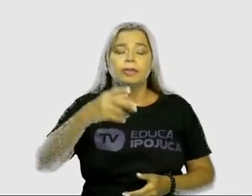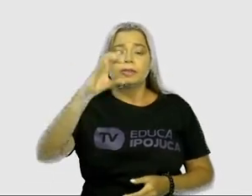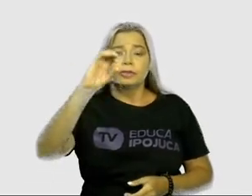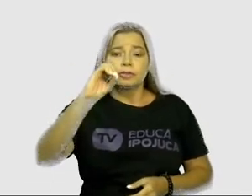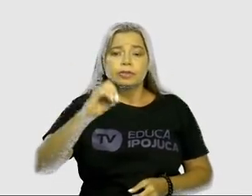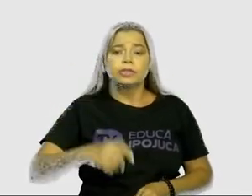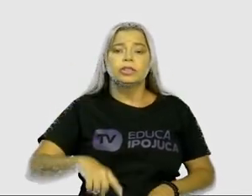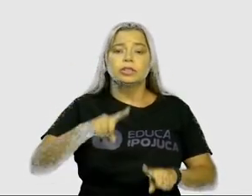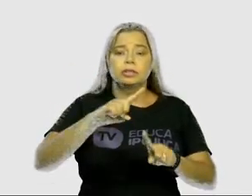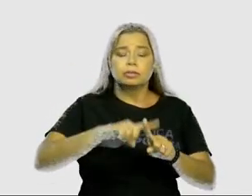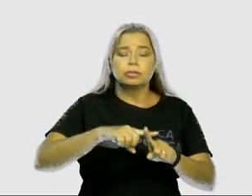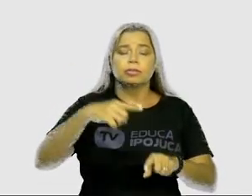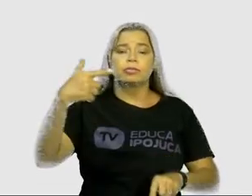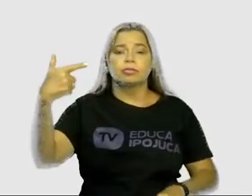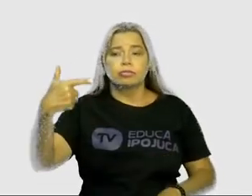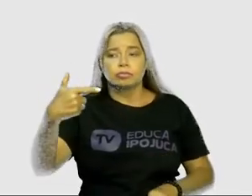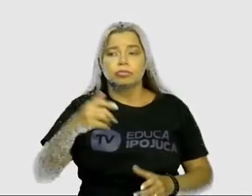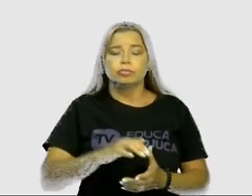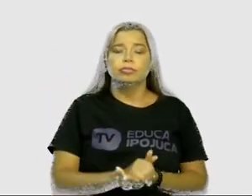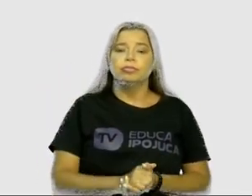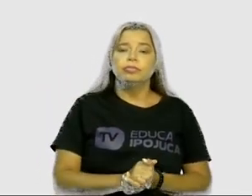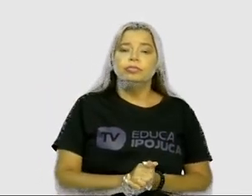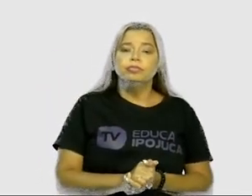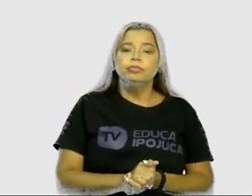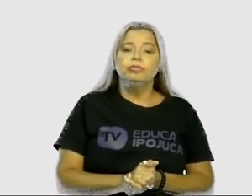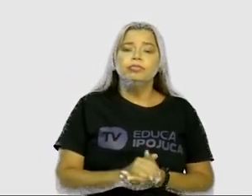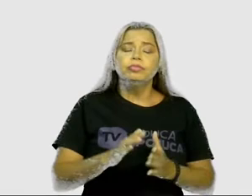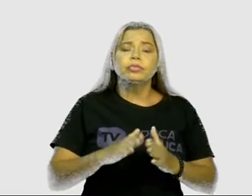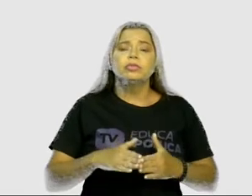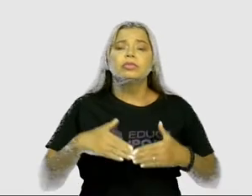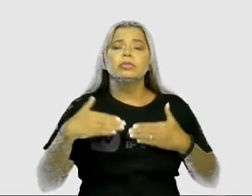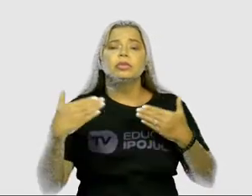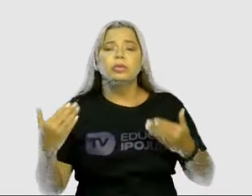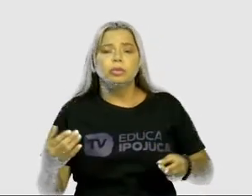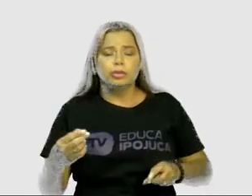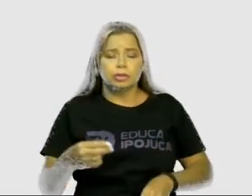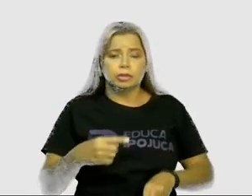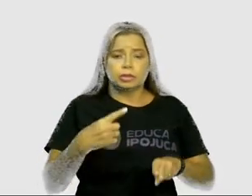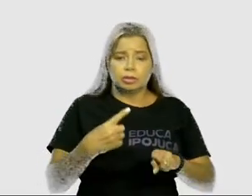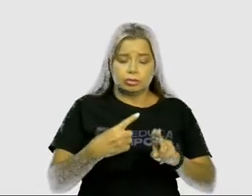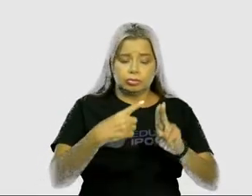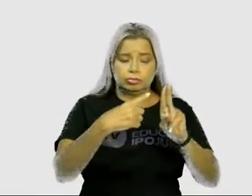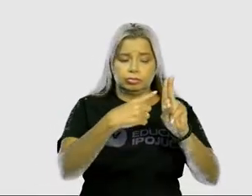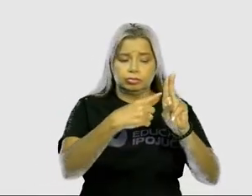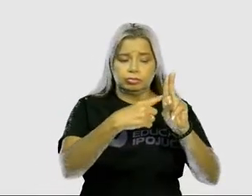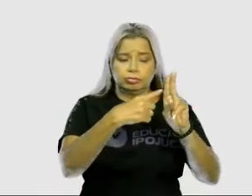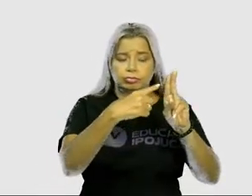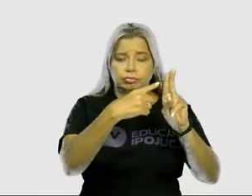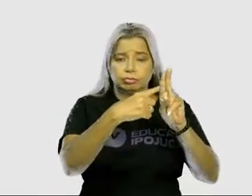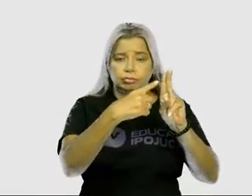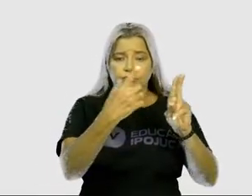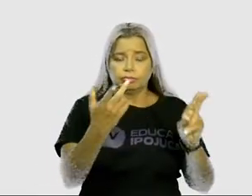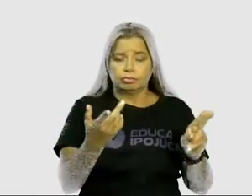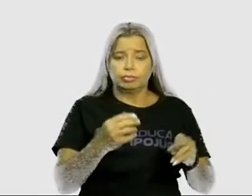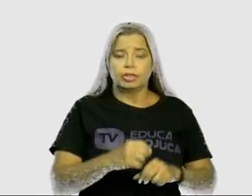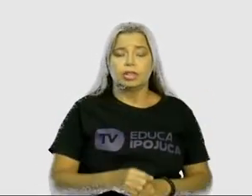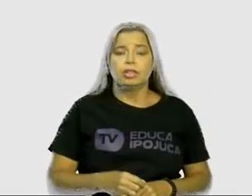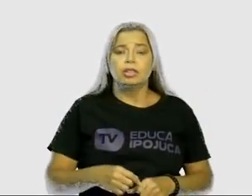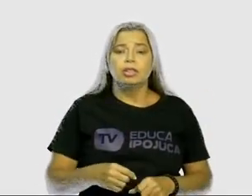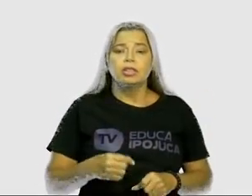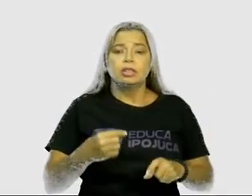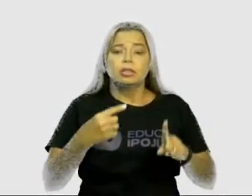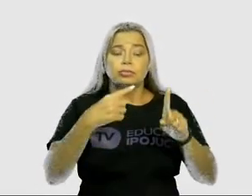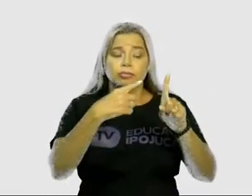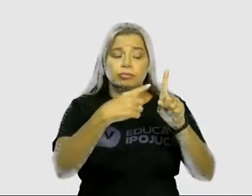2. Mas, o 22, ele tem quantas dezenas? 2 dezenas, que é 20. E quantas